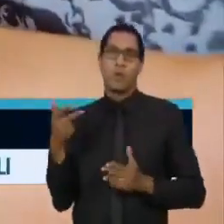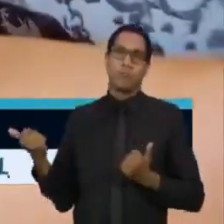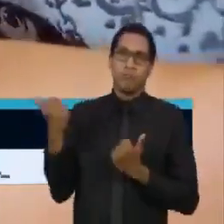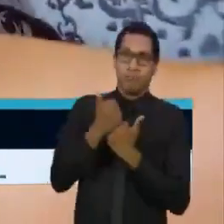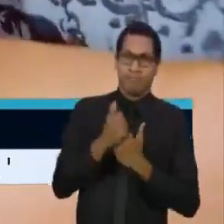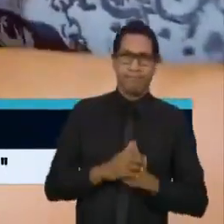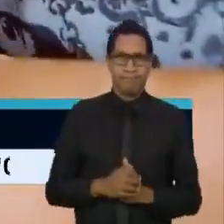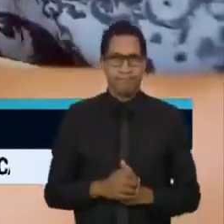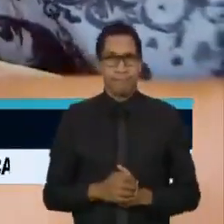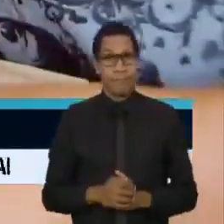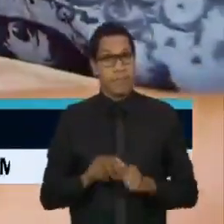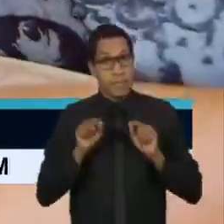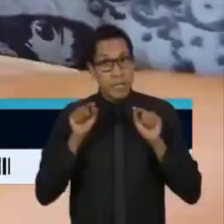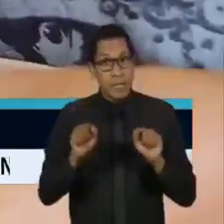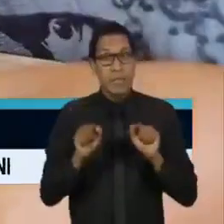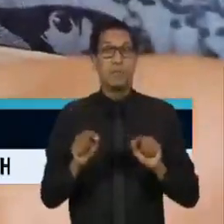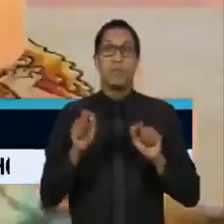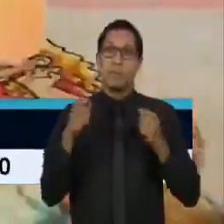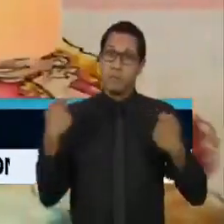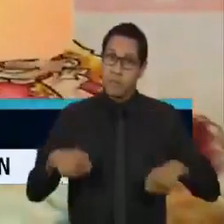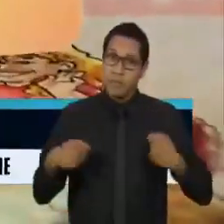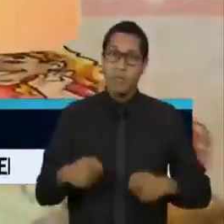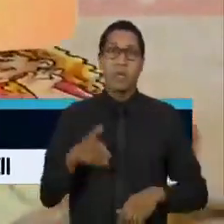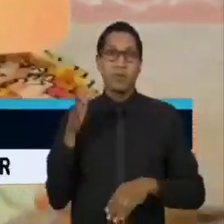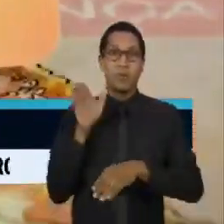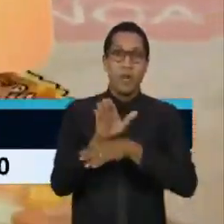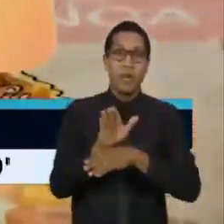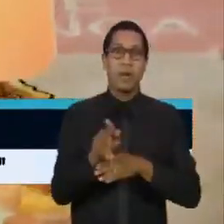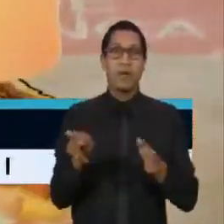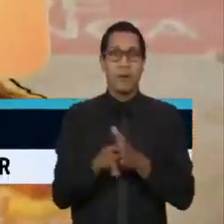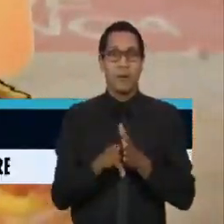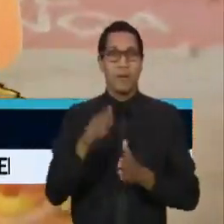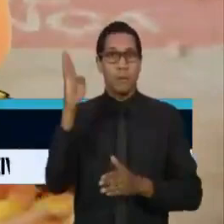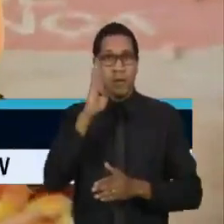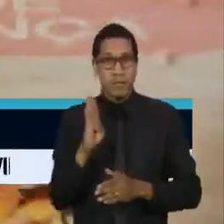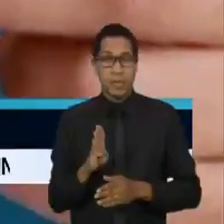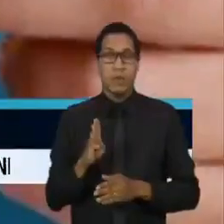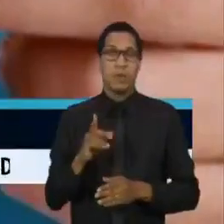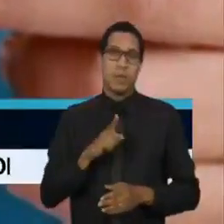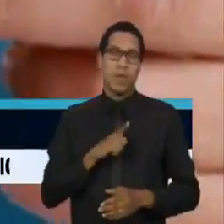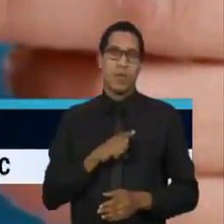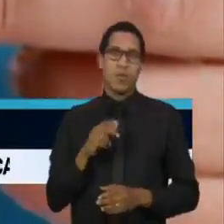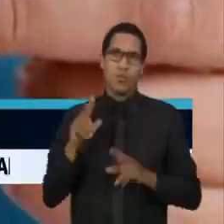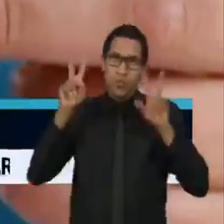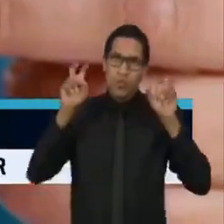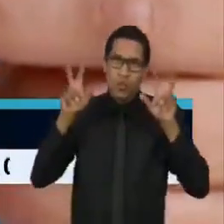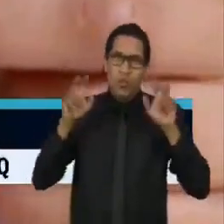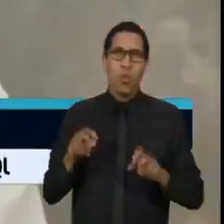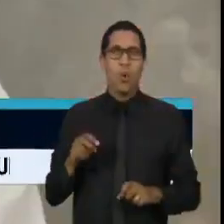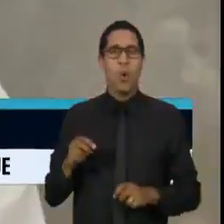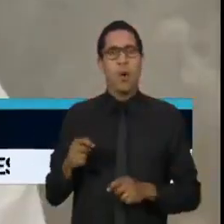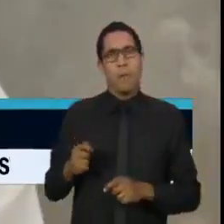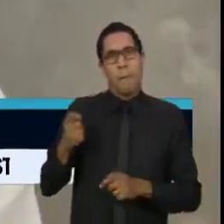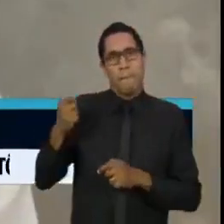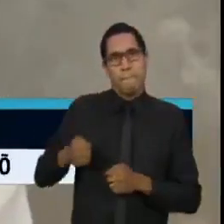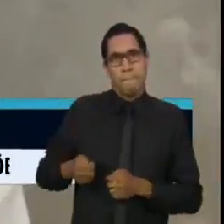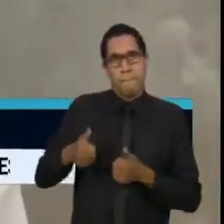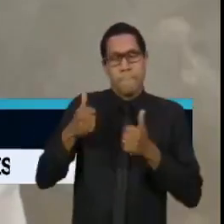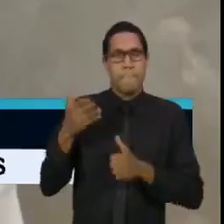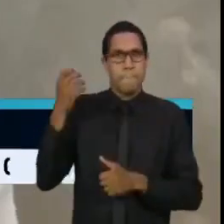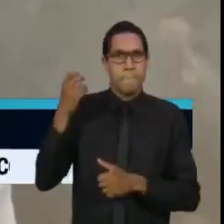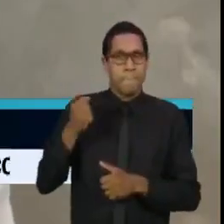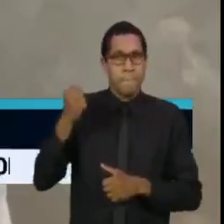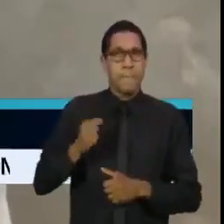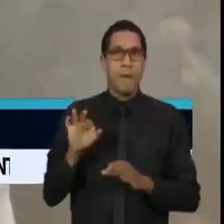é essencial para viabilizar a ampliação do Auxílio Brasil, como é chamado o novo Bolsa Família prometido por Bolsonaro. Os